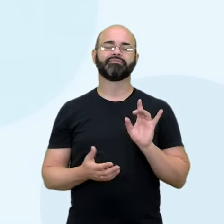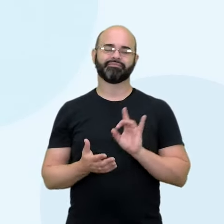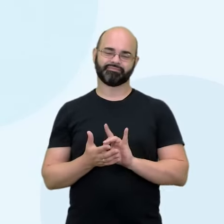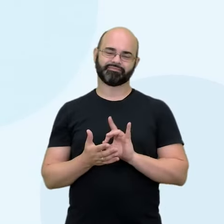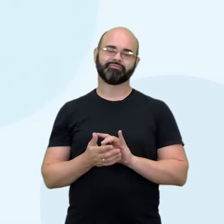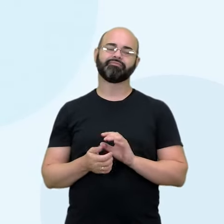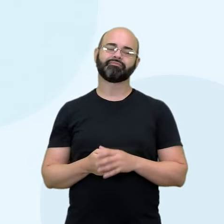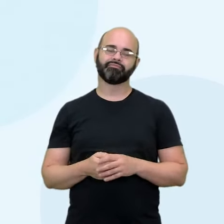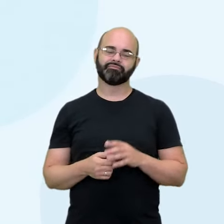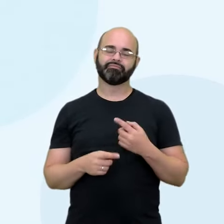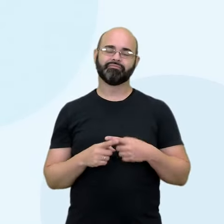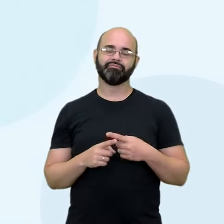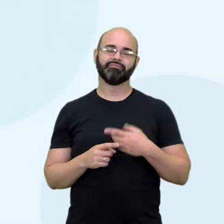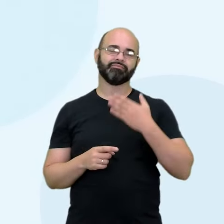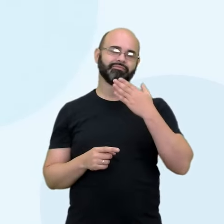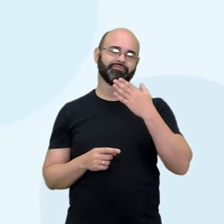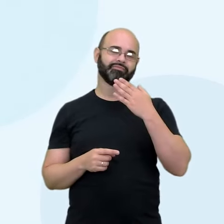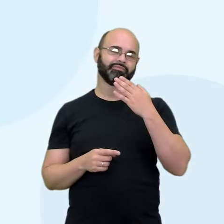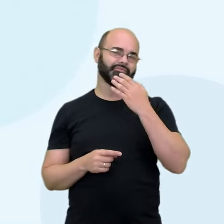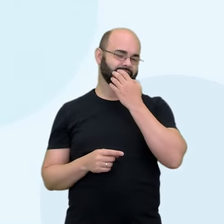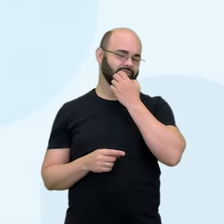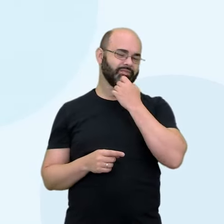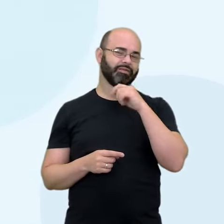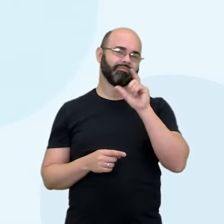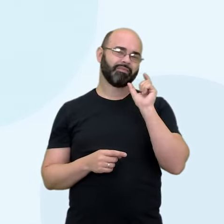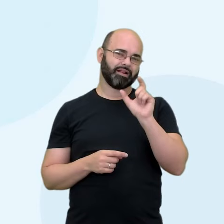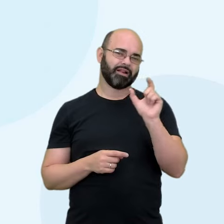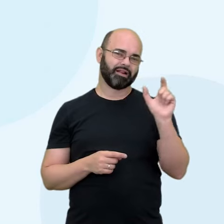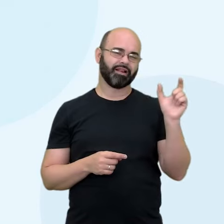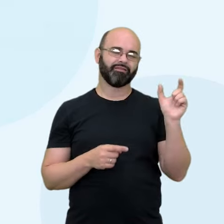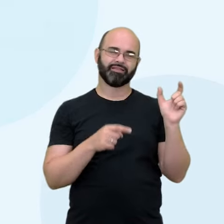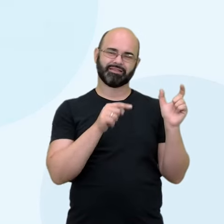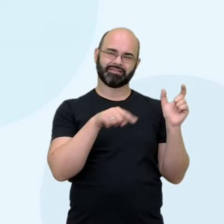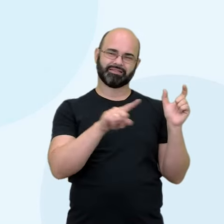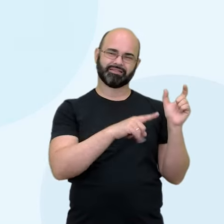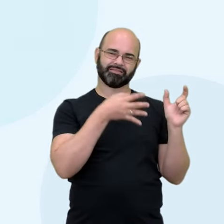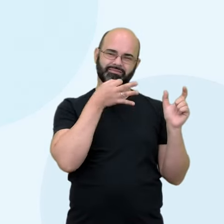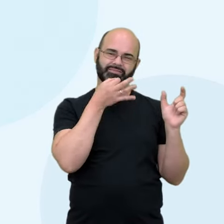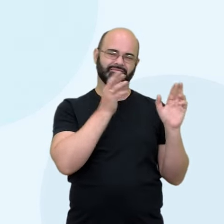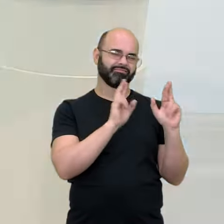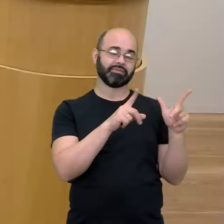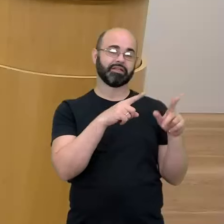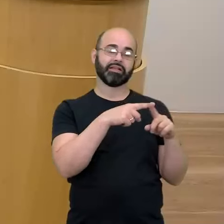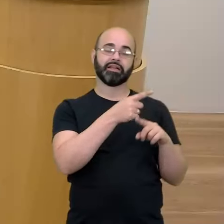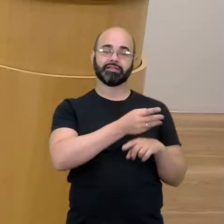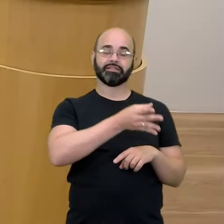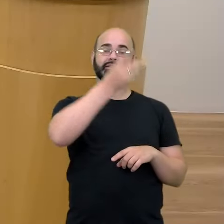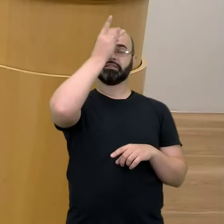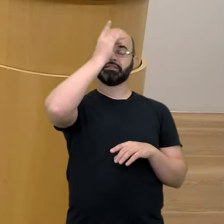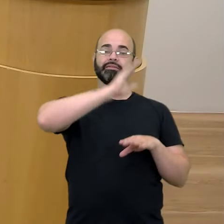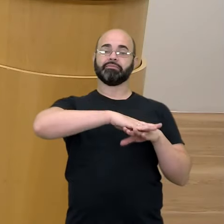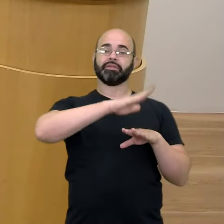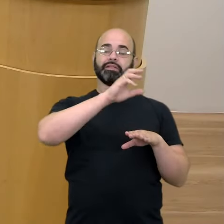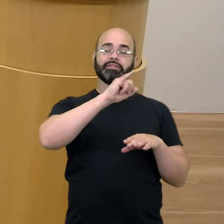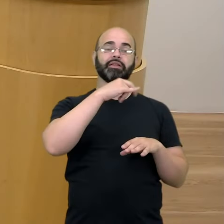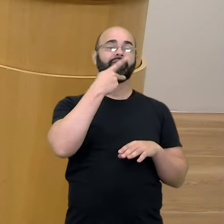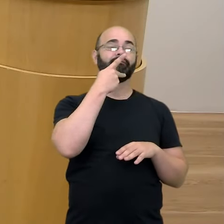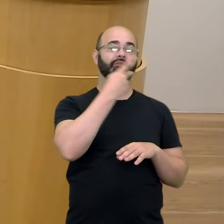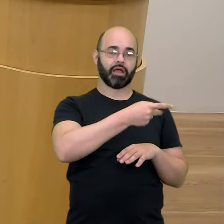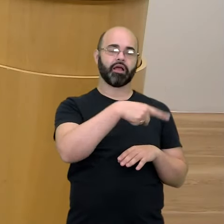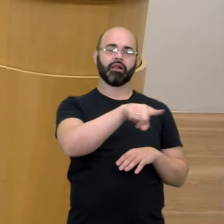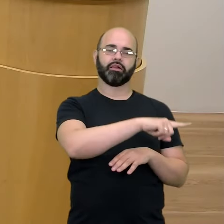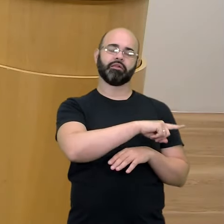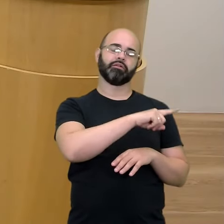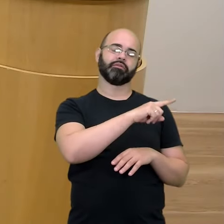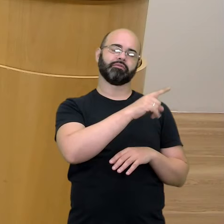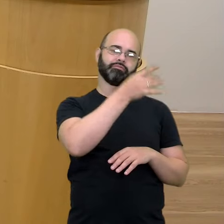literatura para o indígena. Na verdade, a palavra para ele tem outro significado. Eles fixam muito mais as coisas quando são ditas. A